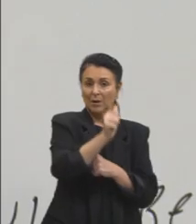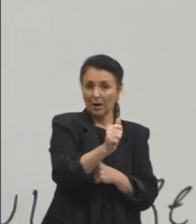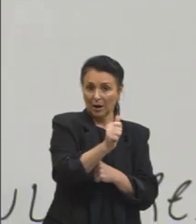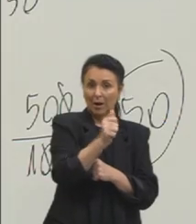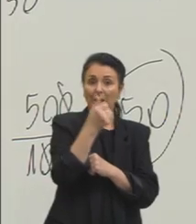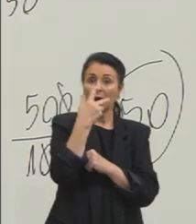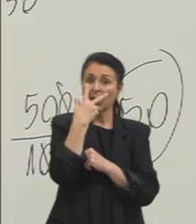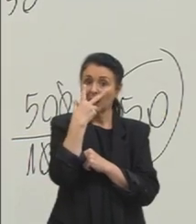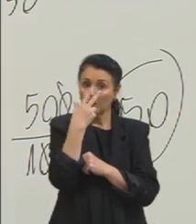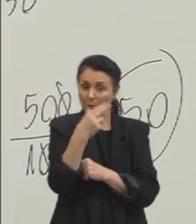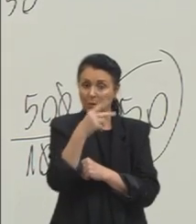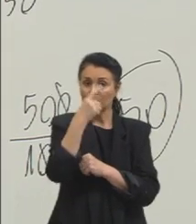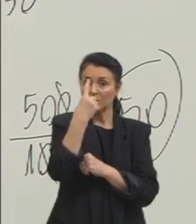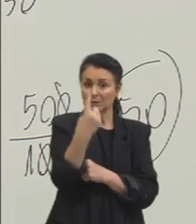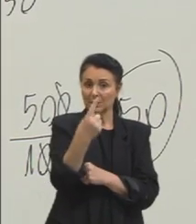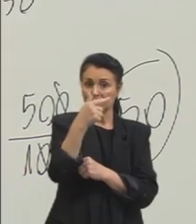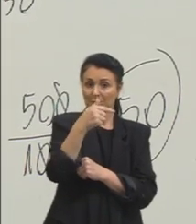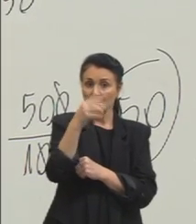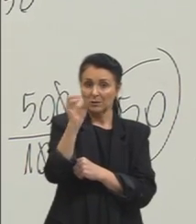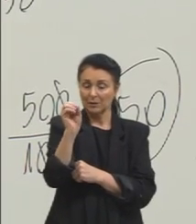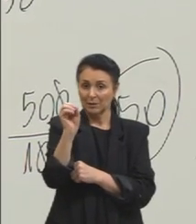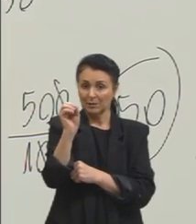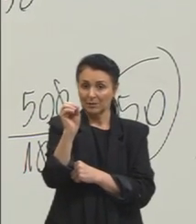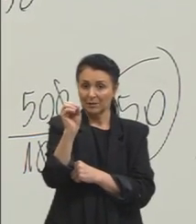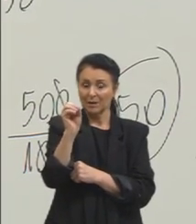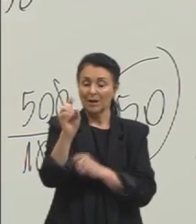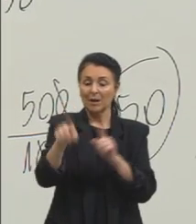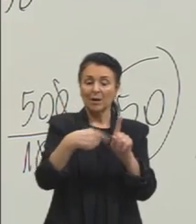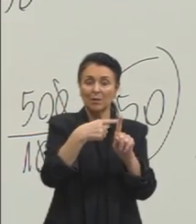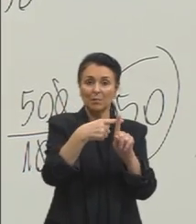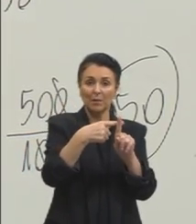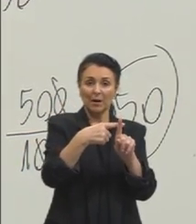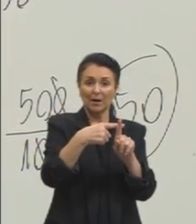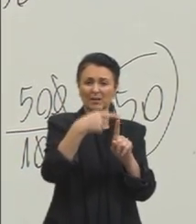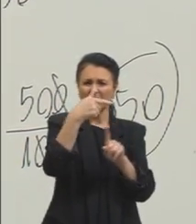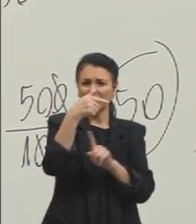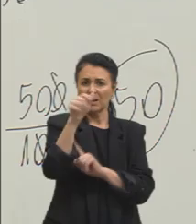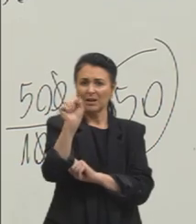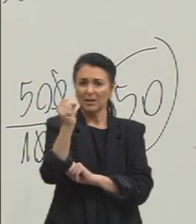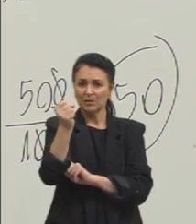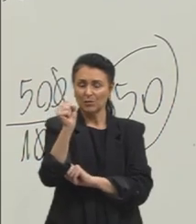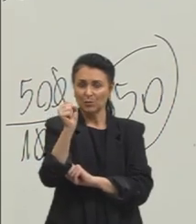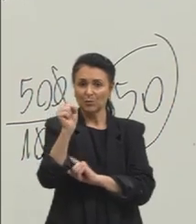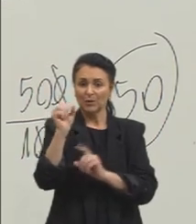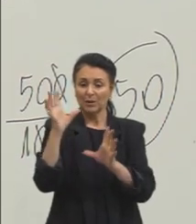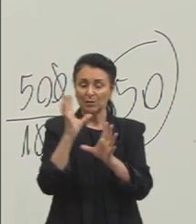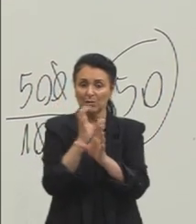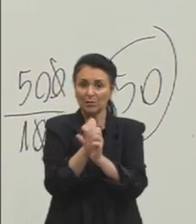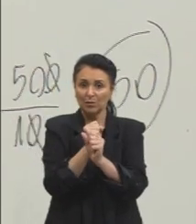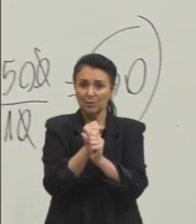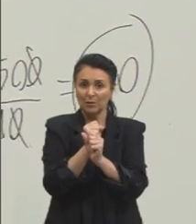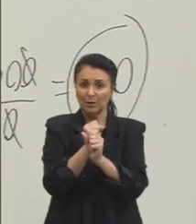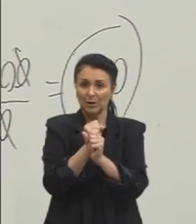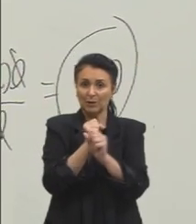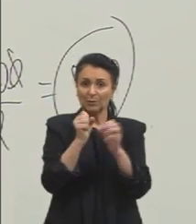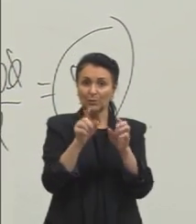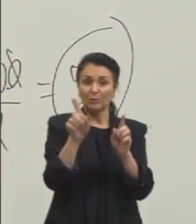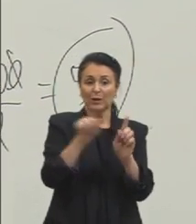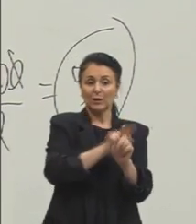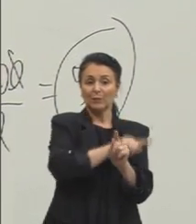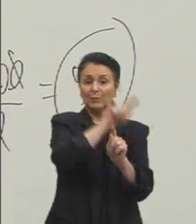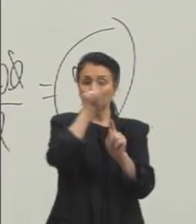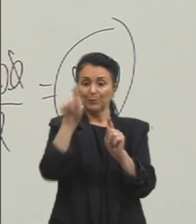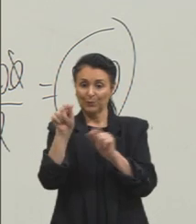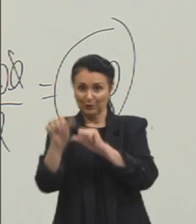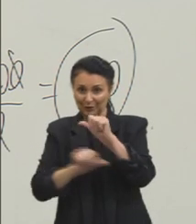será igual a 170 esse mais sete oito aqui que tá somando vem para o outro lado da Igualdade